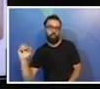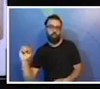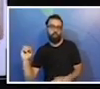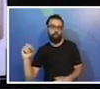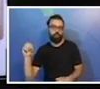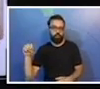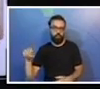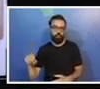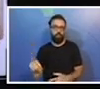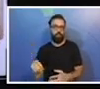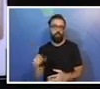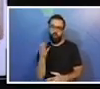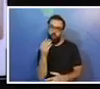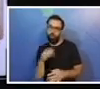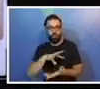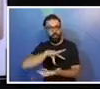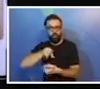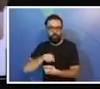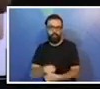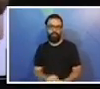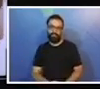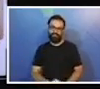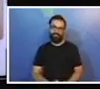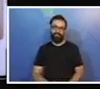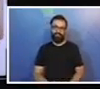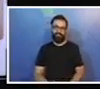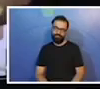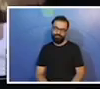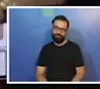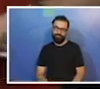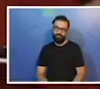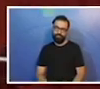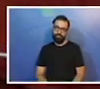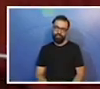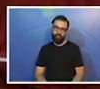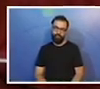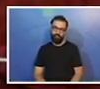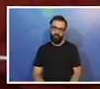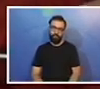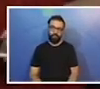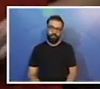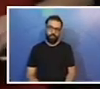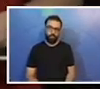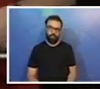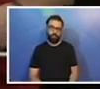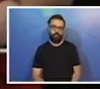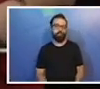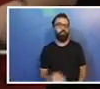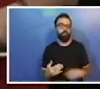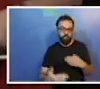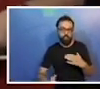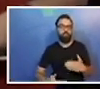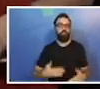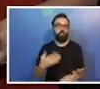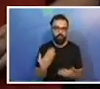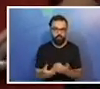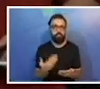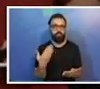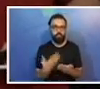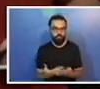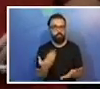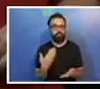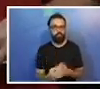vegetais e de outros seres vivos. Aí, nós continuamos estudando e vimos que tem